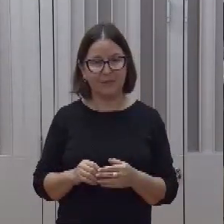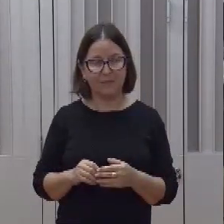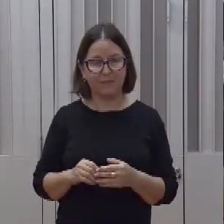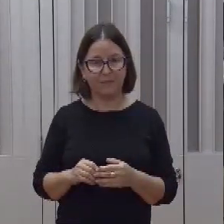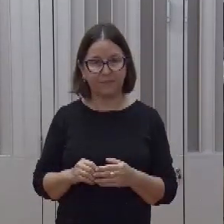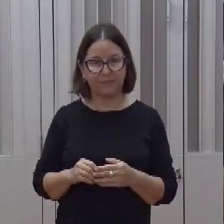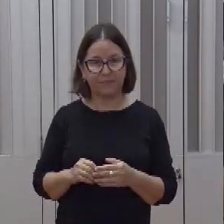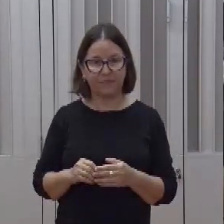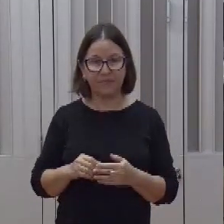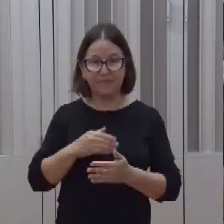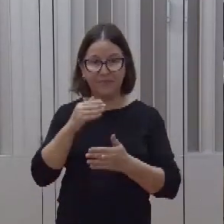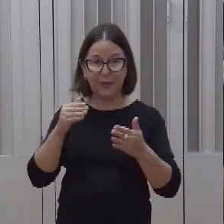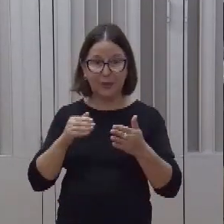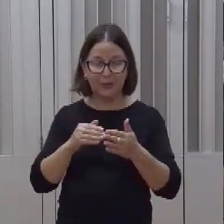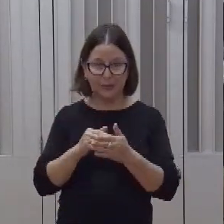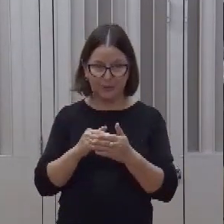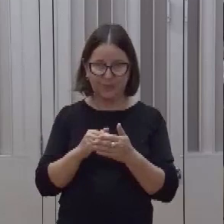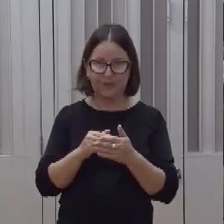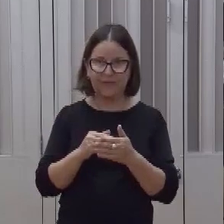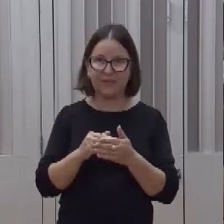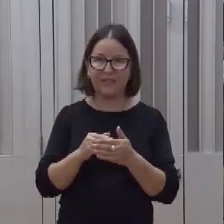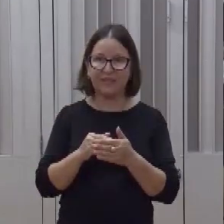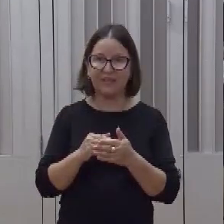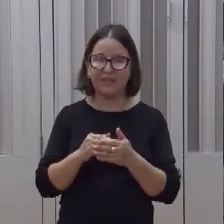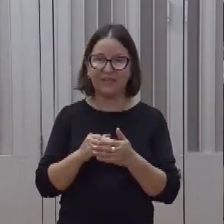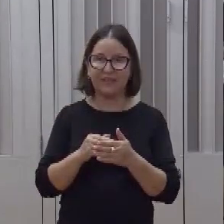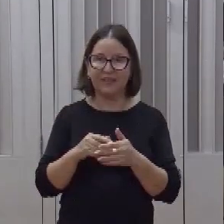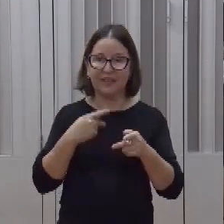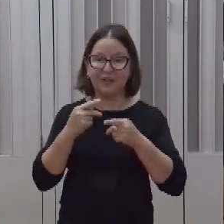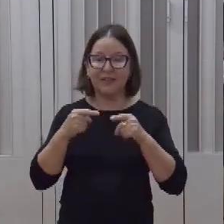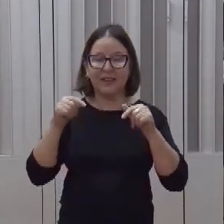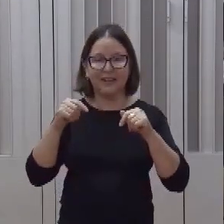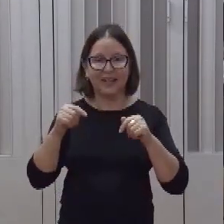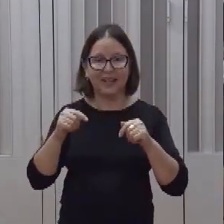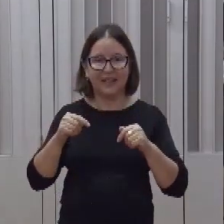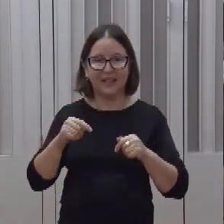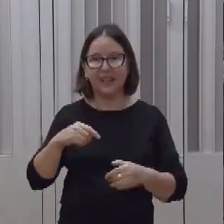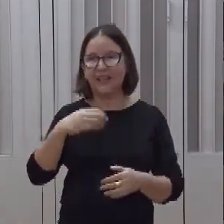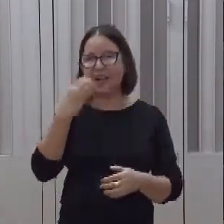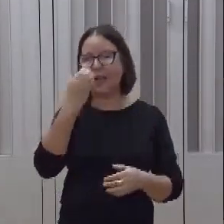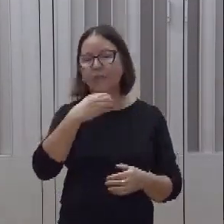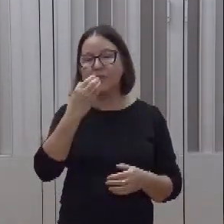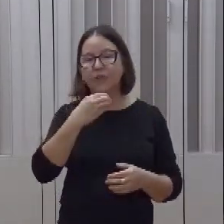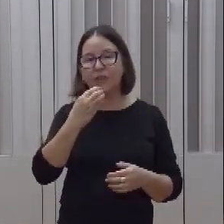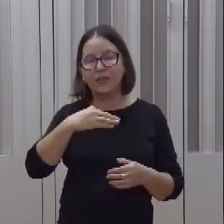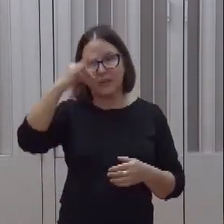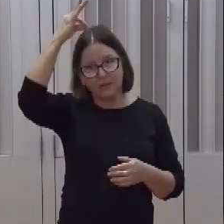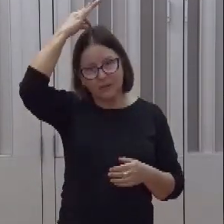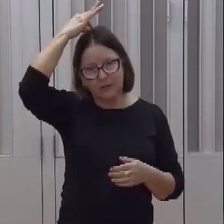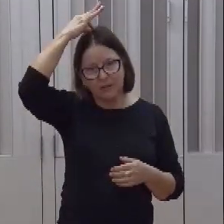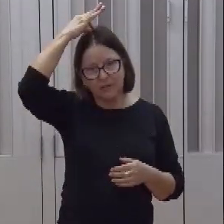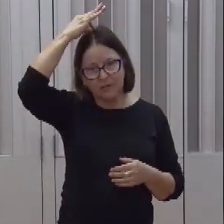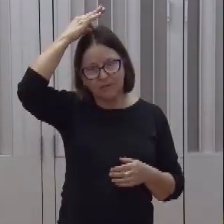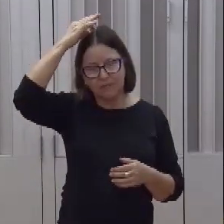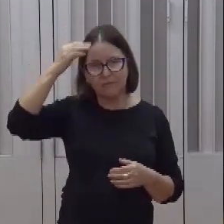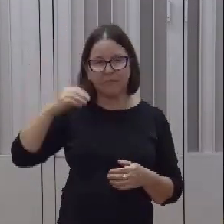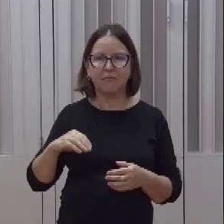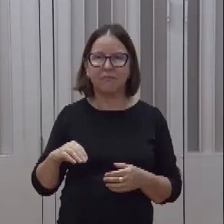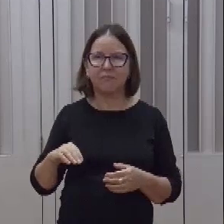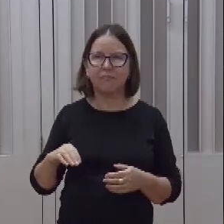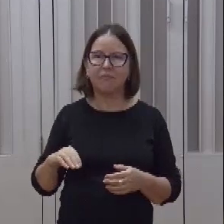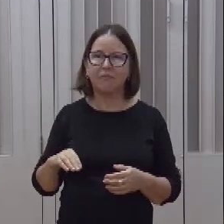Porque tudo que está voltado aqui é sobre a frutificação. Que frutos nós